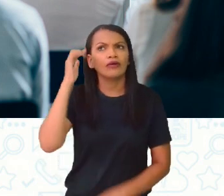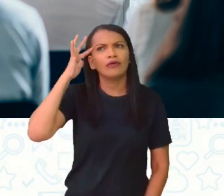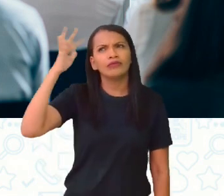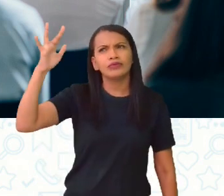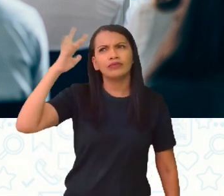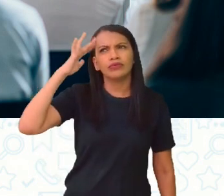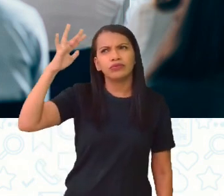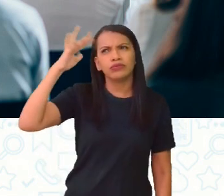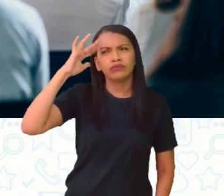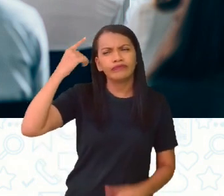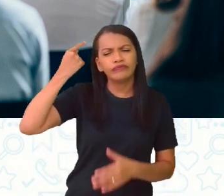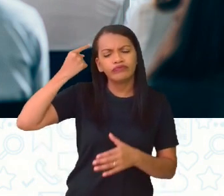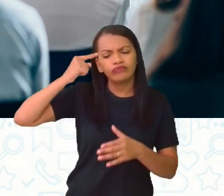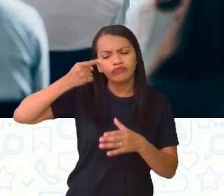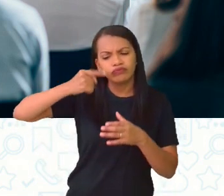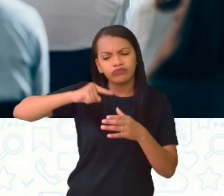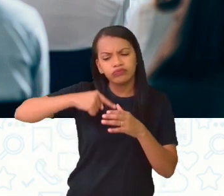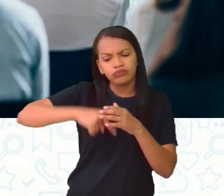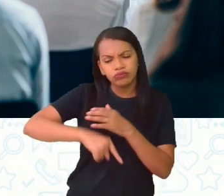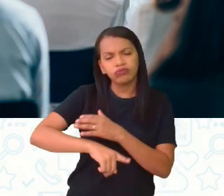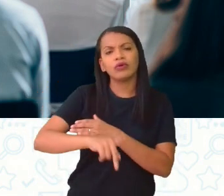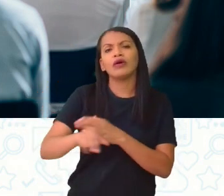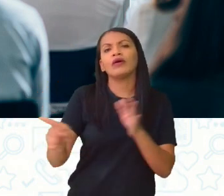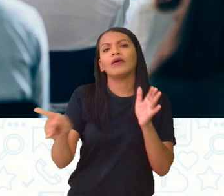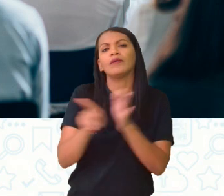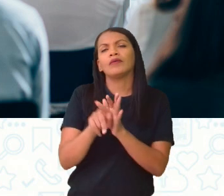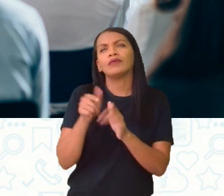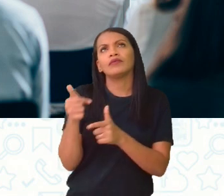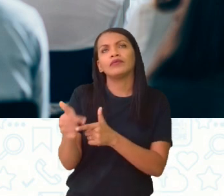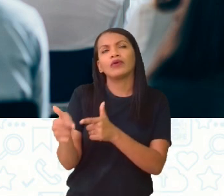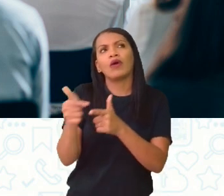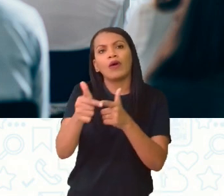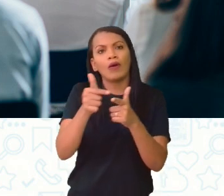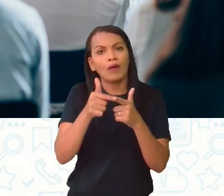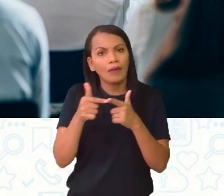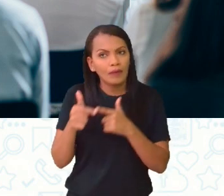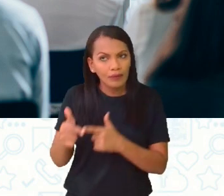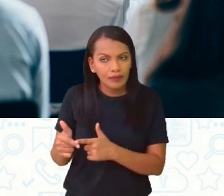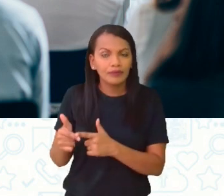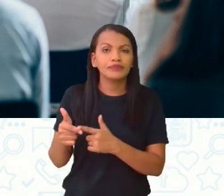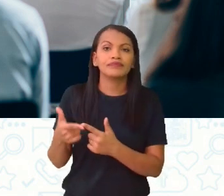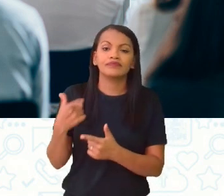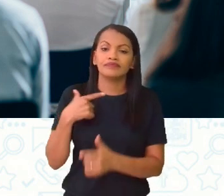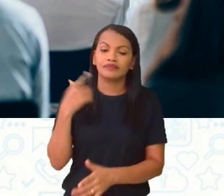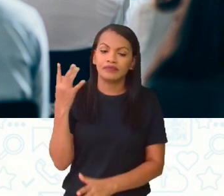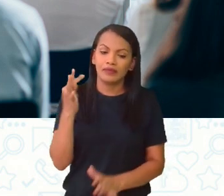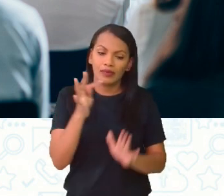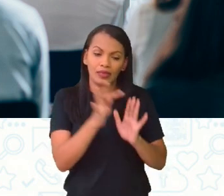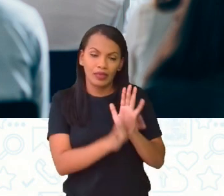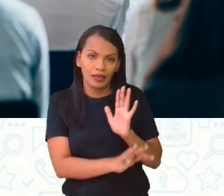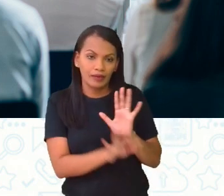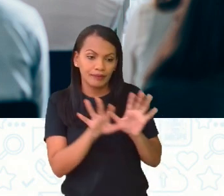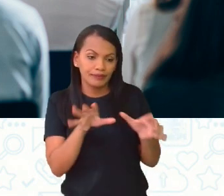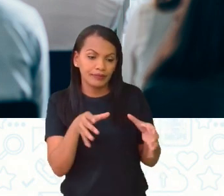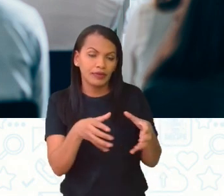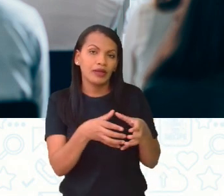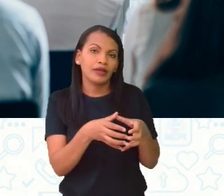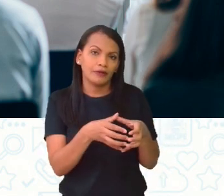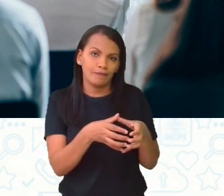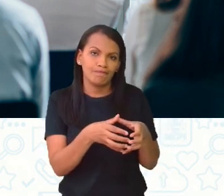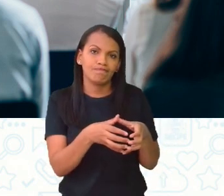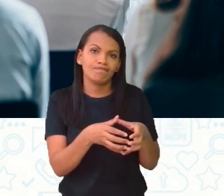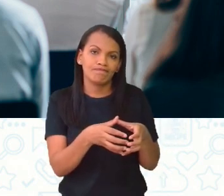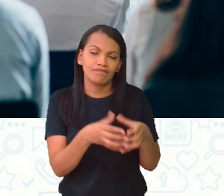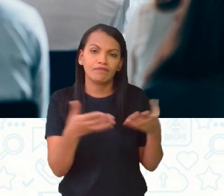reflexão aprofundada de determinado problema a partir de textos e em equipe.